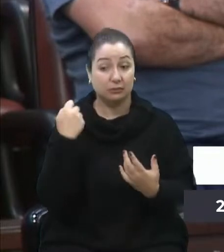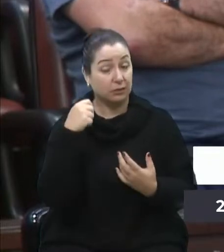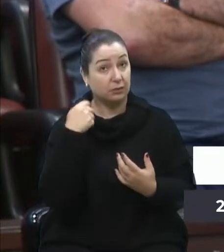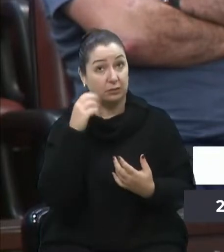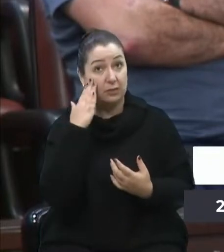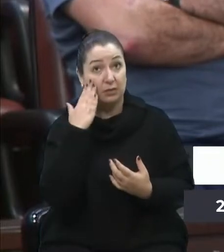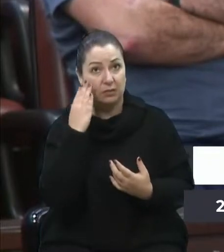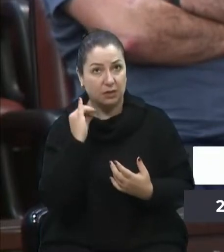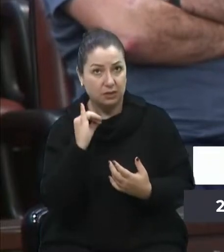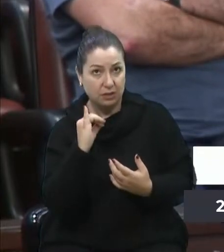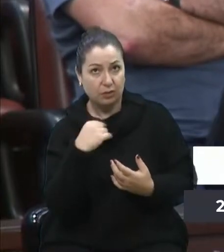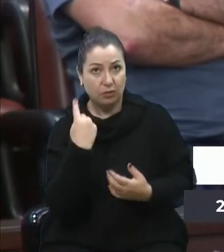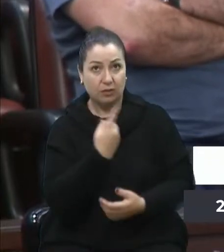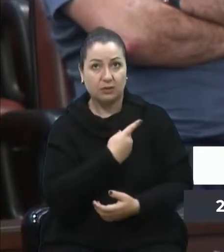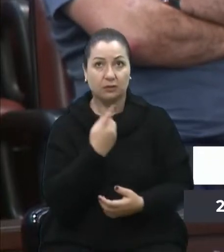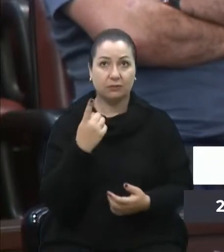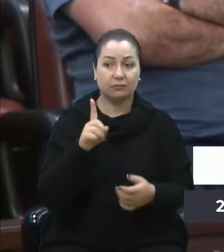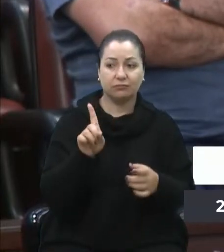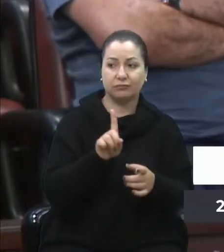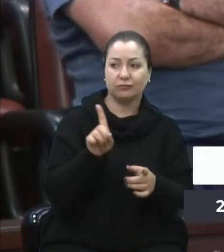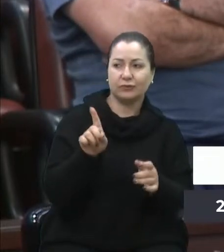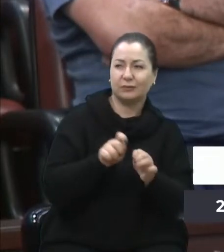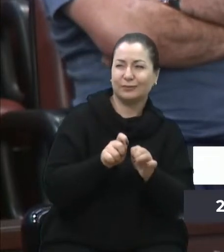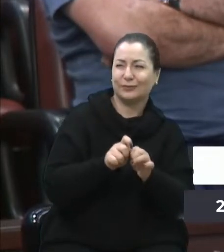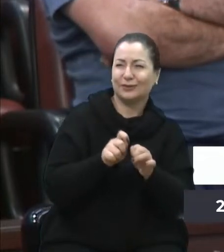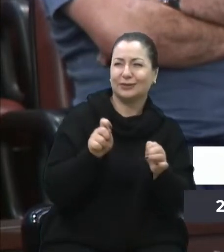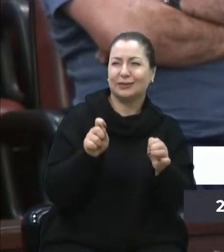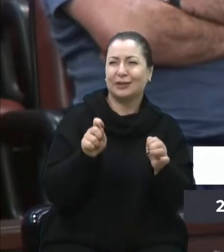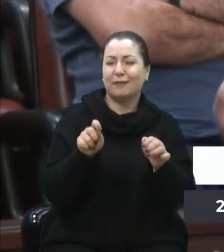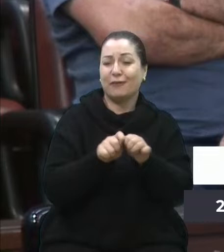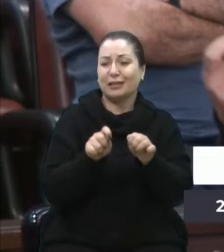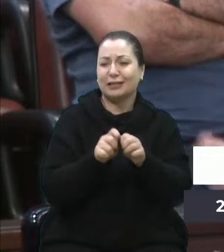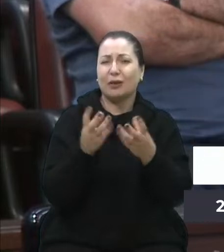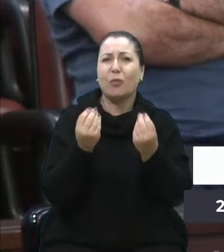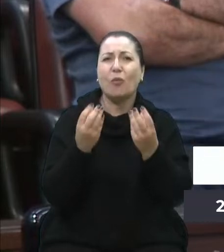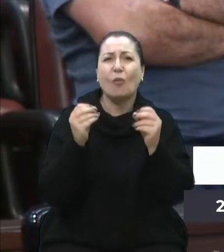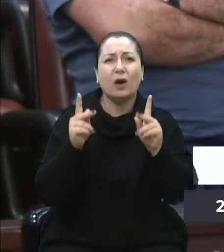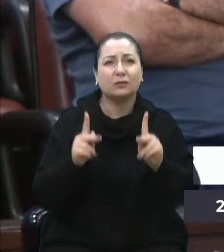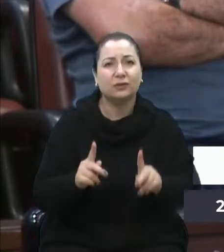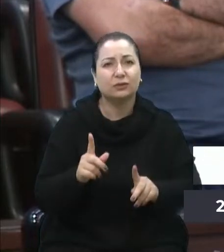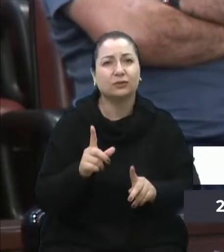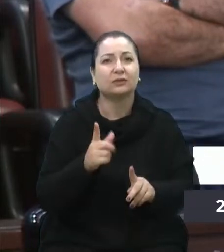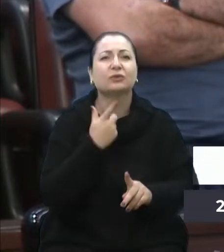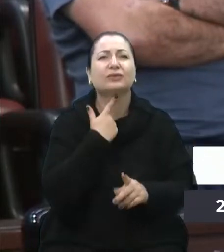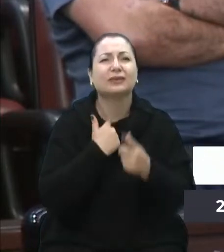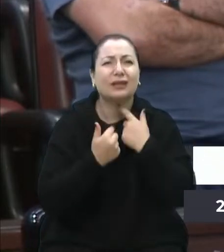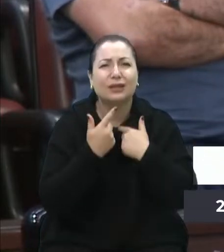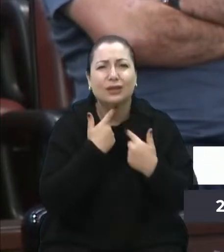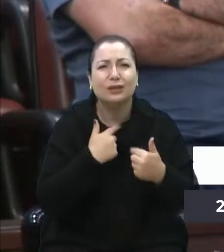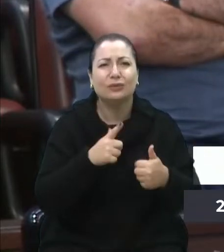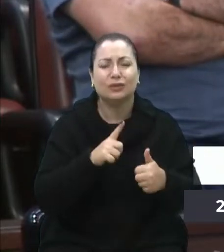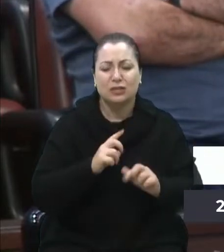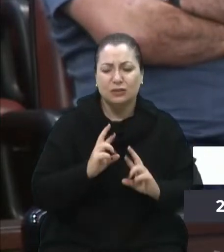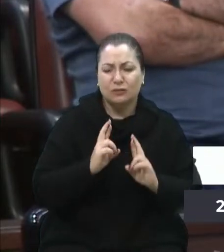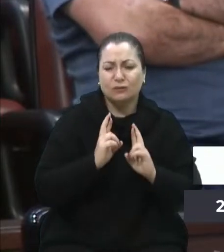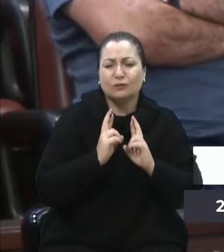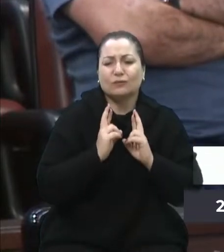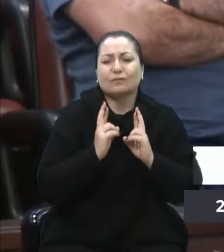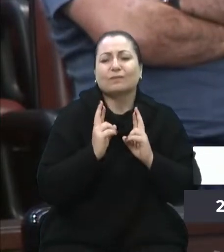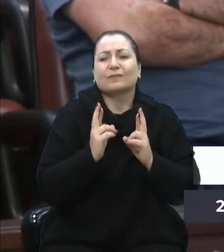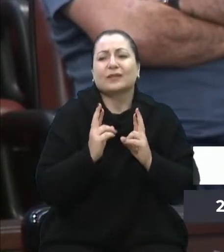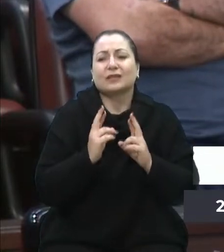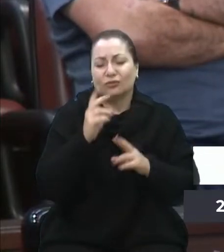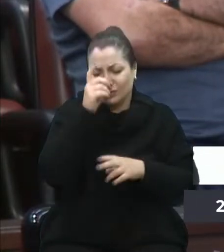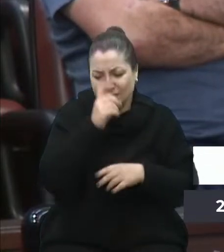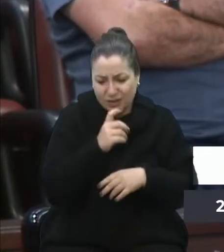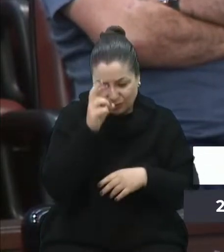forma, fazendo com que muitas pessoas que gostariam e têm o desejo, de uma certa forma, de ser